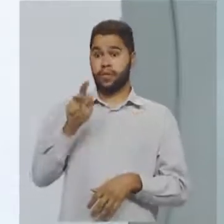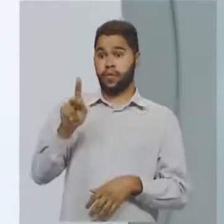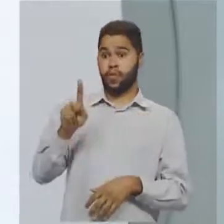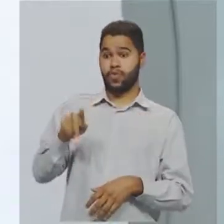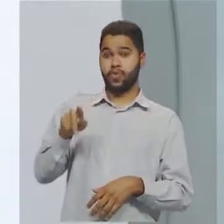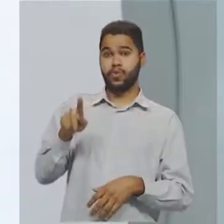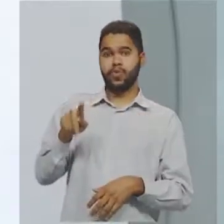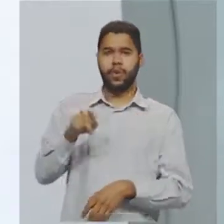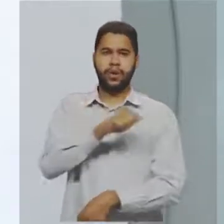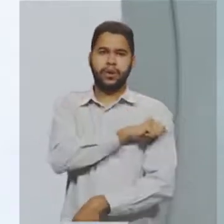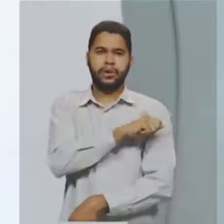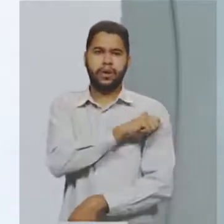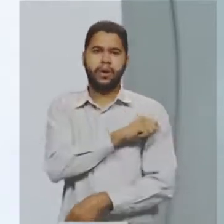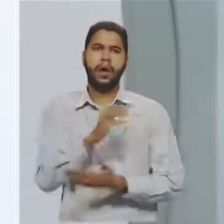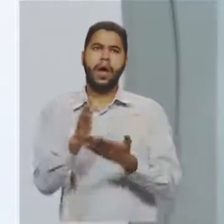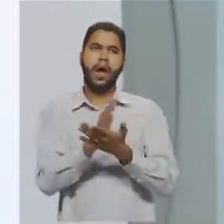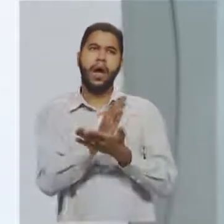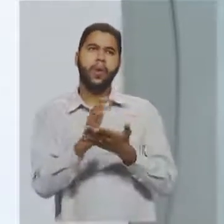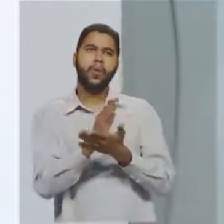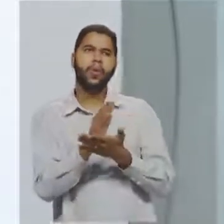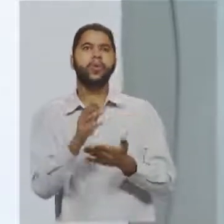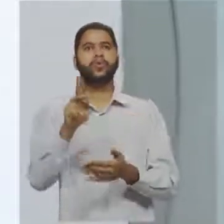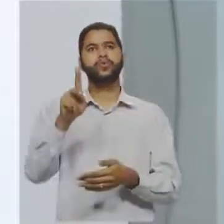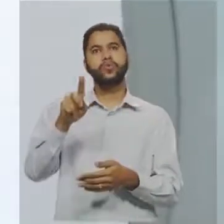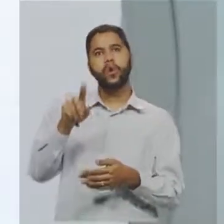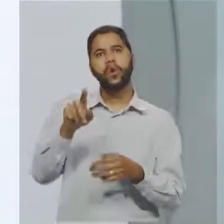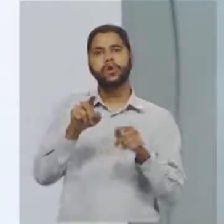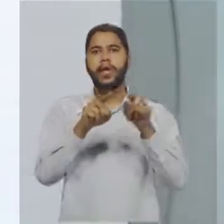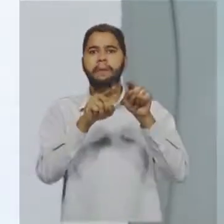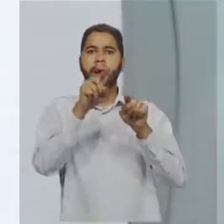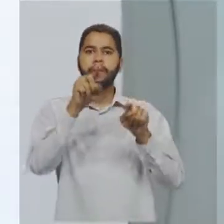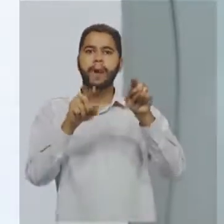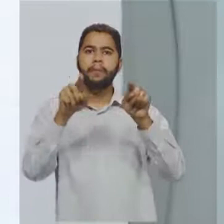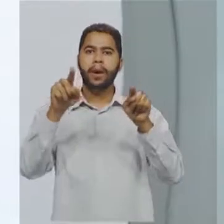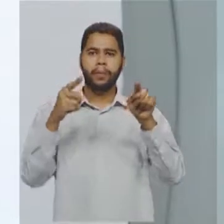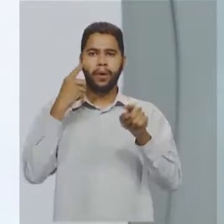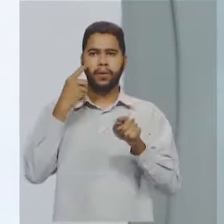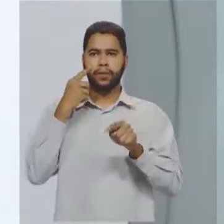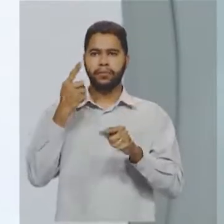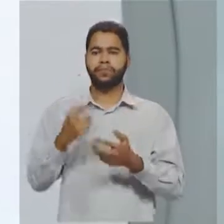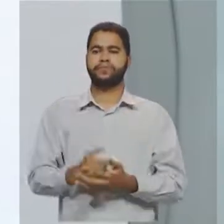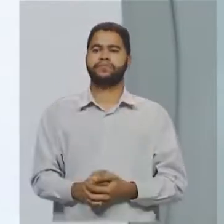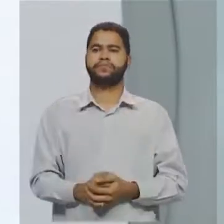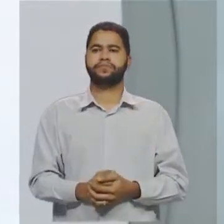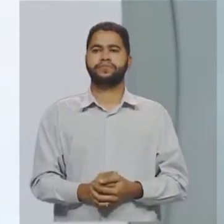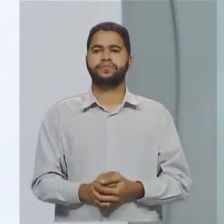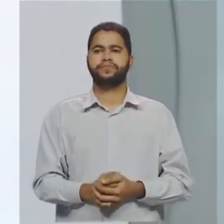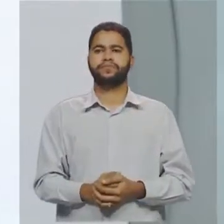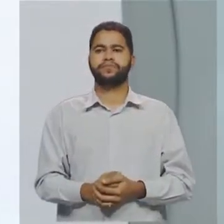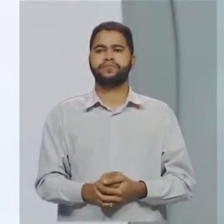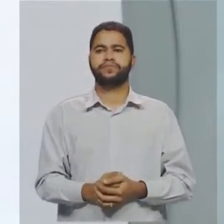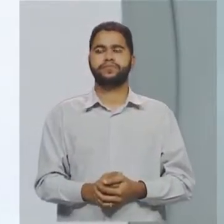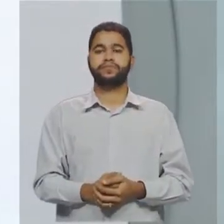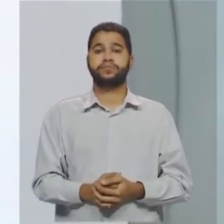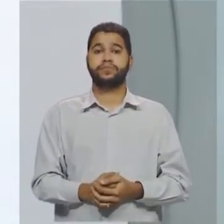Alguns alunos tiraram uma nota, vamos colocar aqui. Então, que a primeira coluna seria,